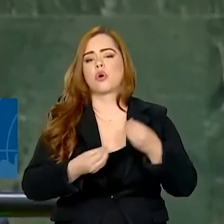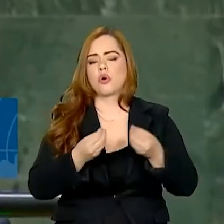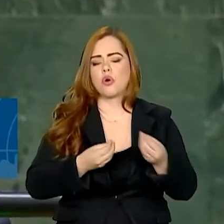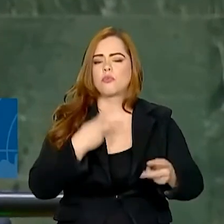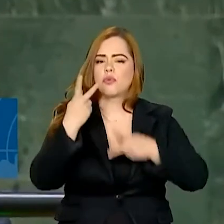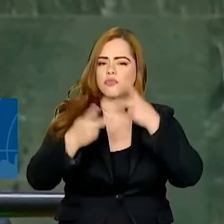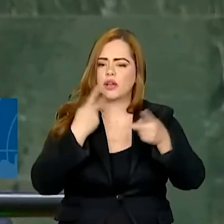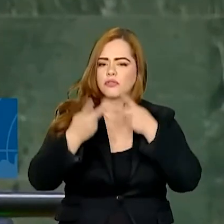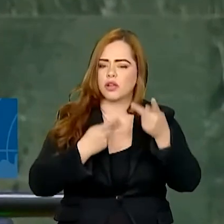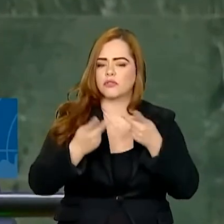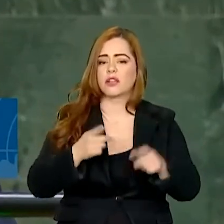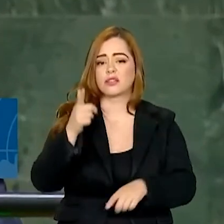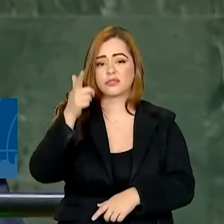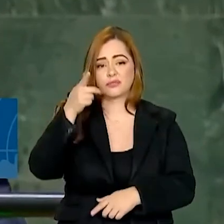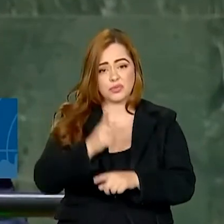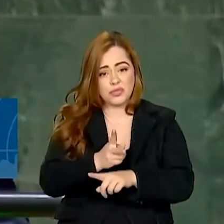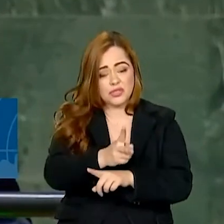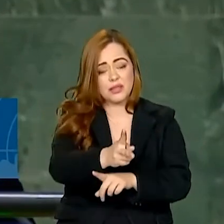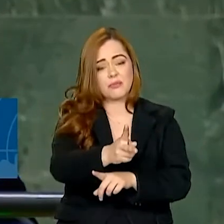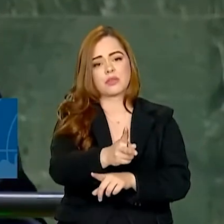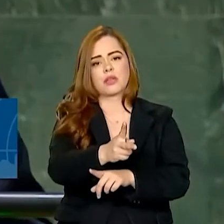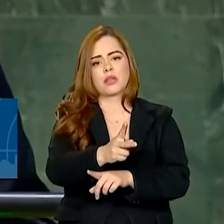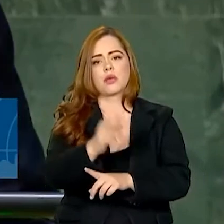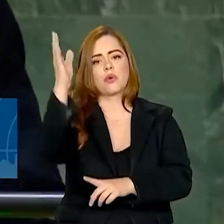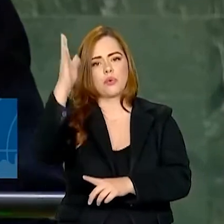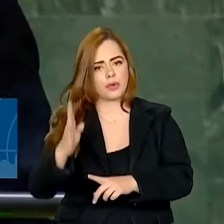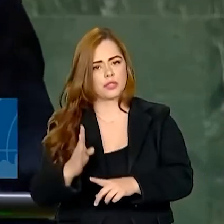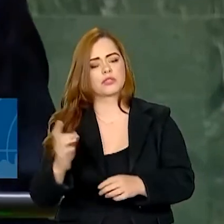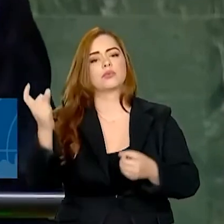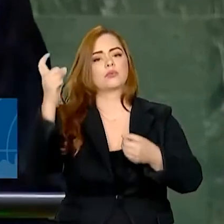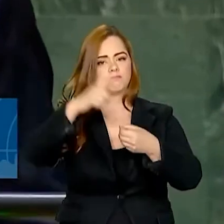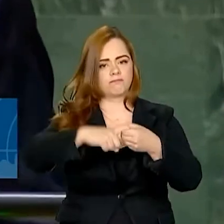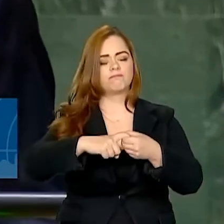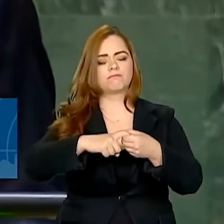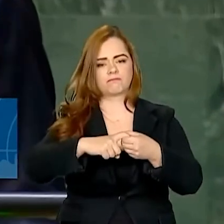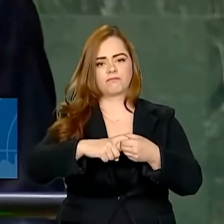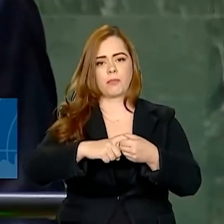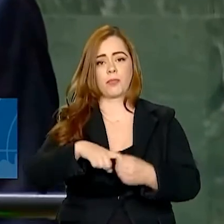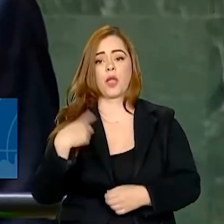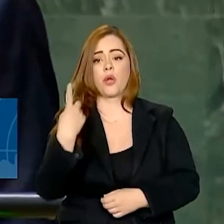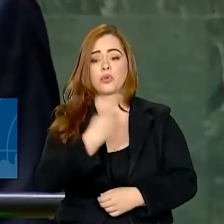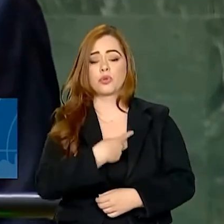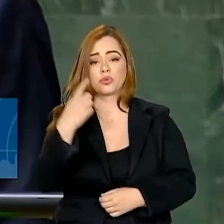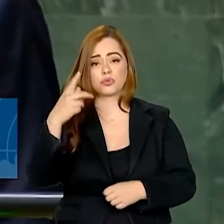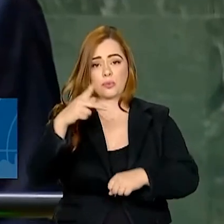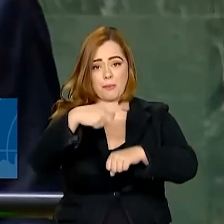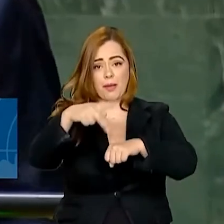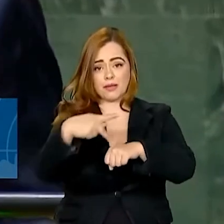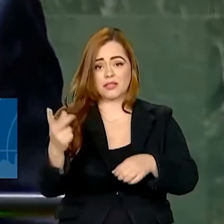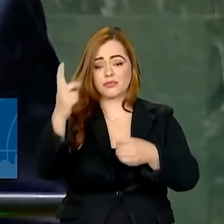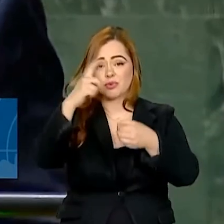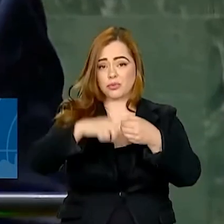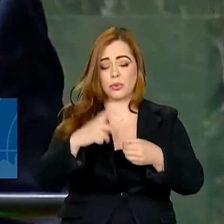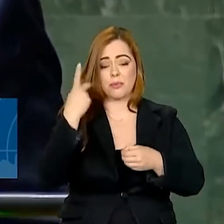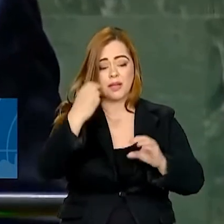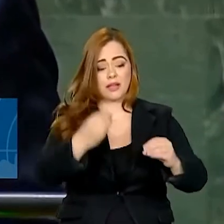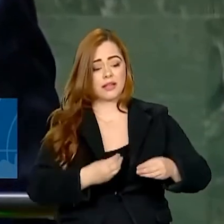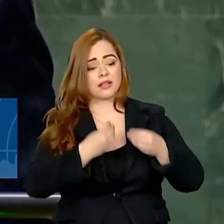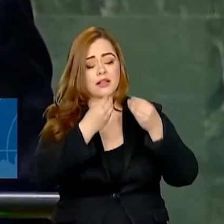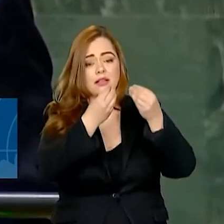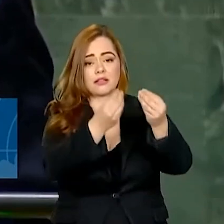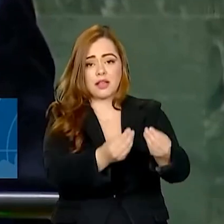Como não me canso de repetir, o Brasil está de volta. Nosso país está de volta para dar sua